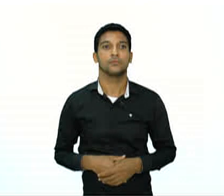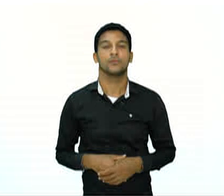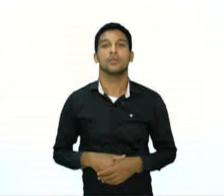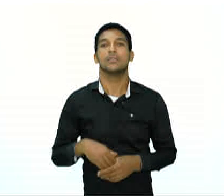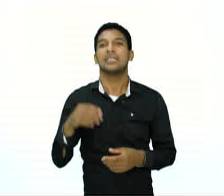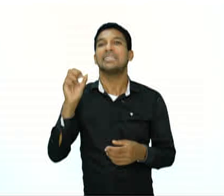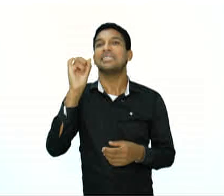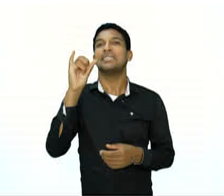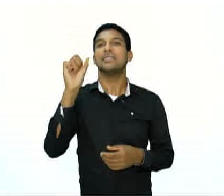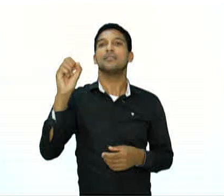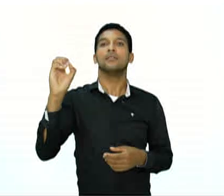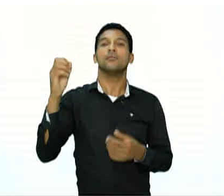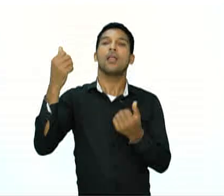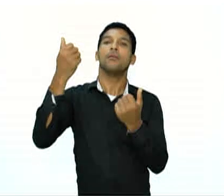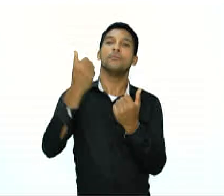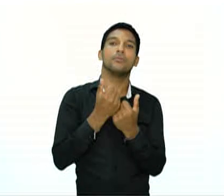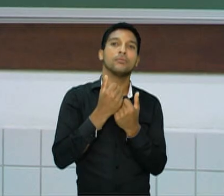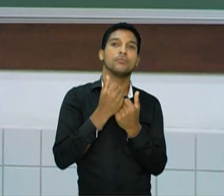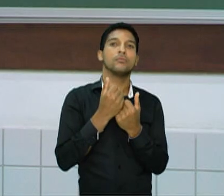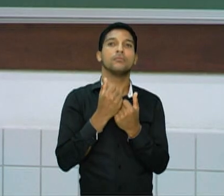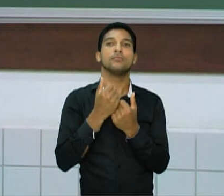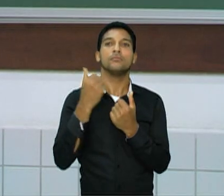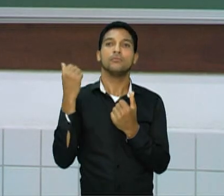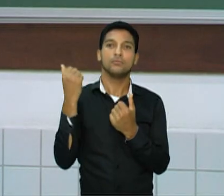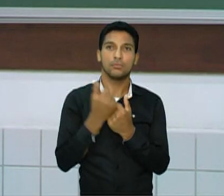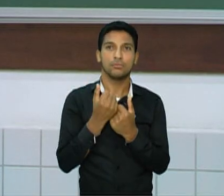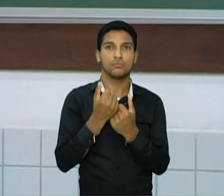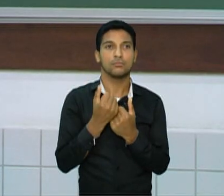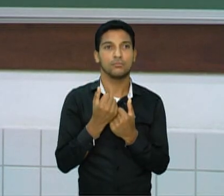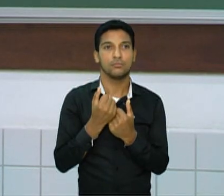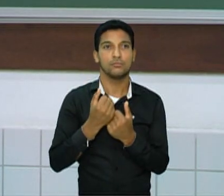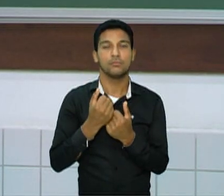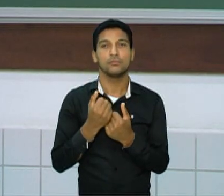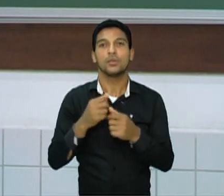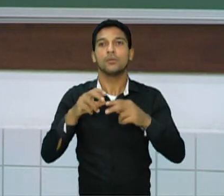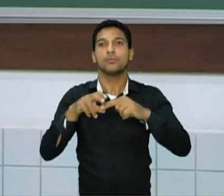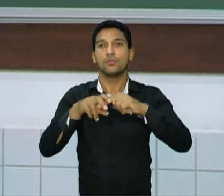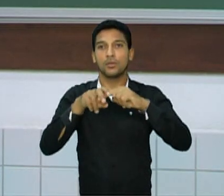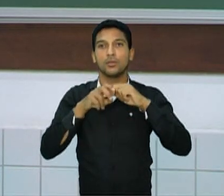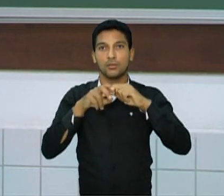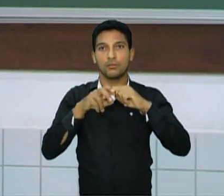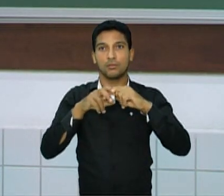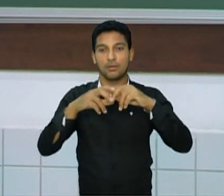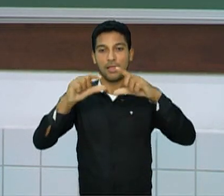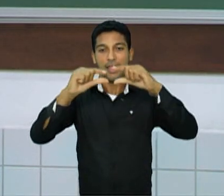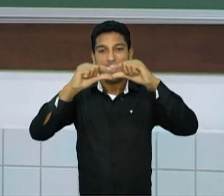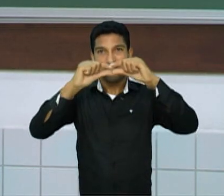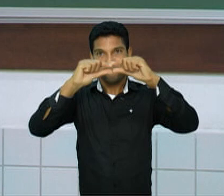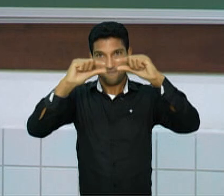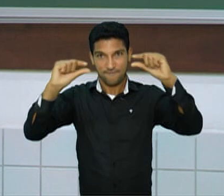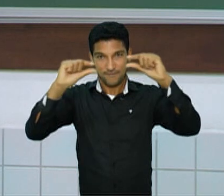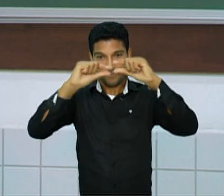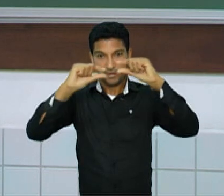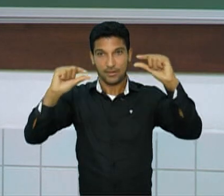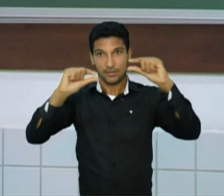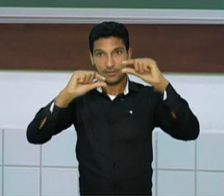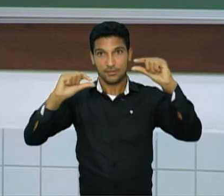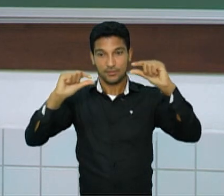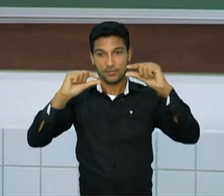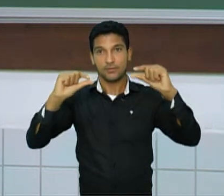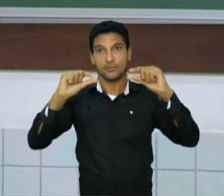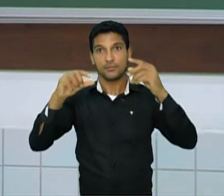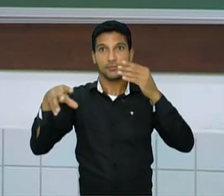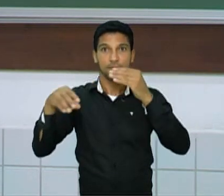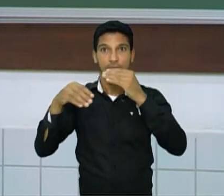provável isso. Novamente. Tá? Então aqui, pessoal, o que é essa técnica que eu estou ensinando para vocês?